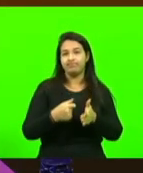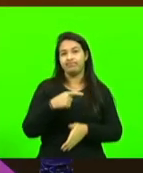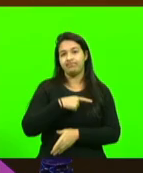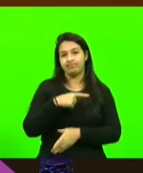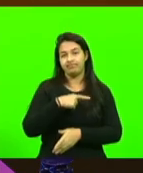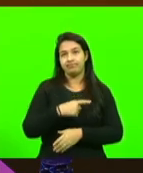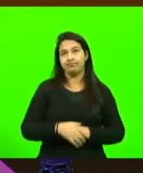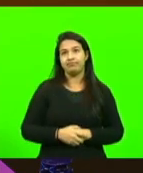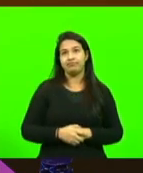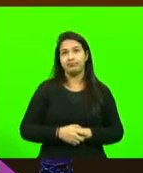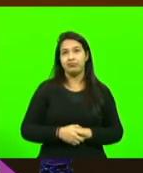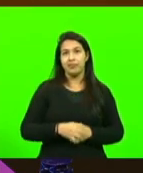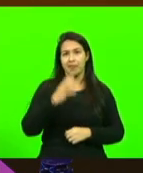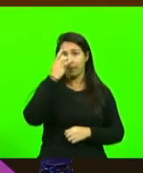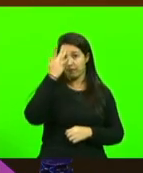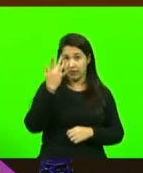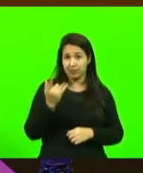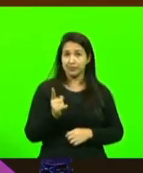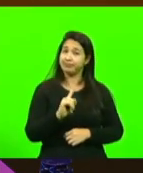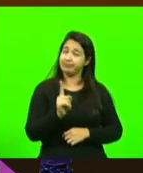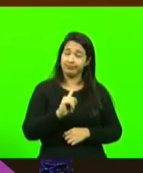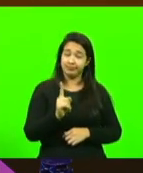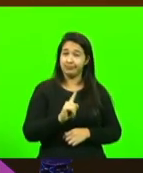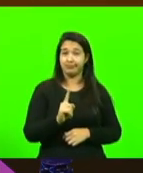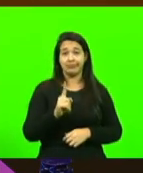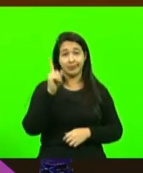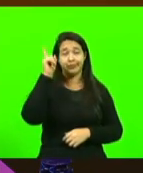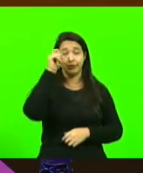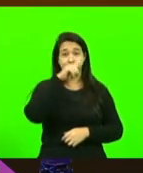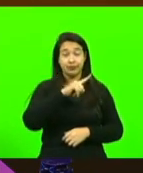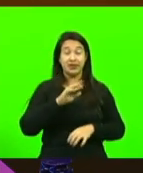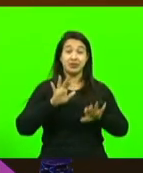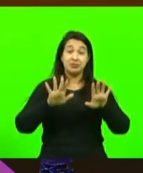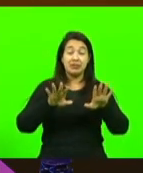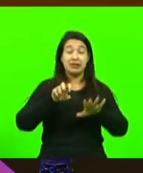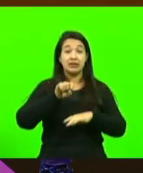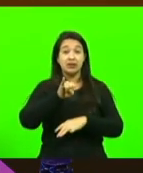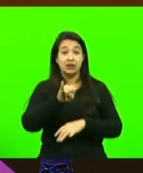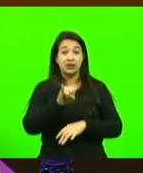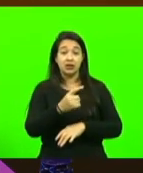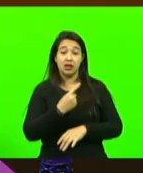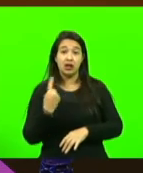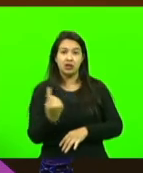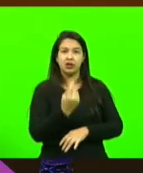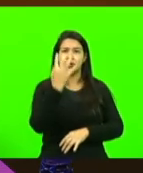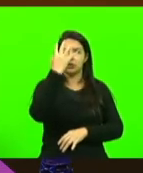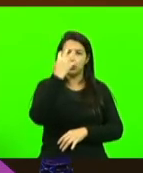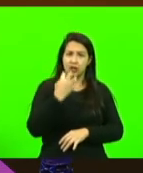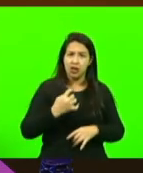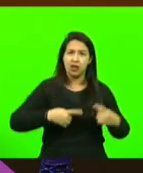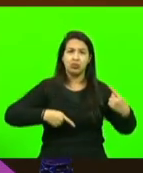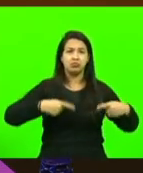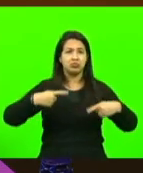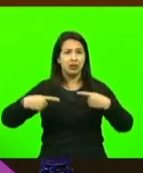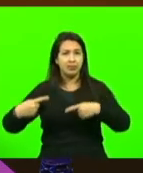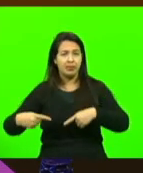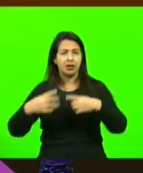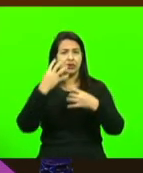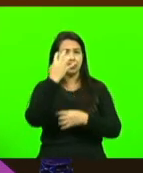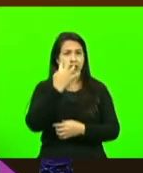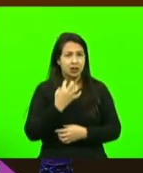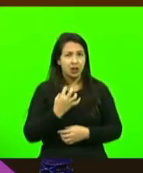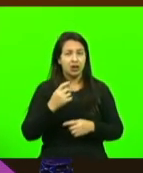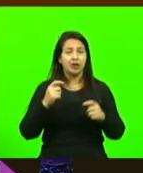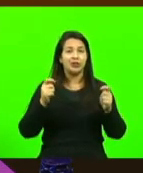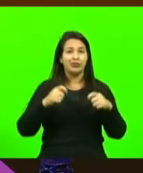tudo isso não é nada fácil mas se talvez se a gente levar isso a sério fazer um debate sério a gente pode ser